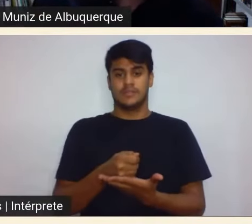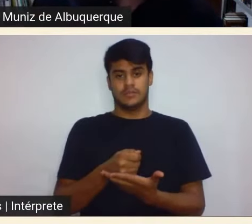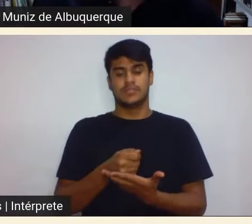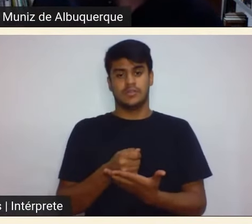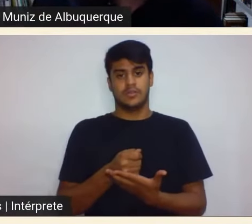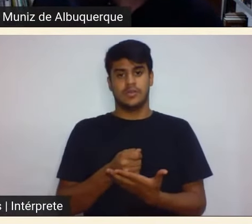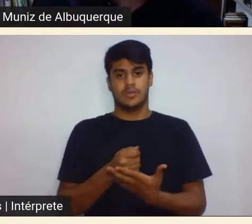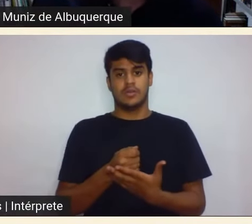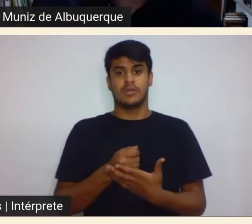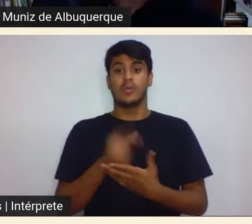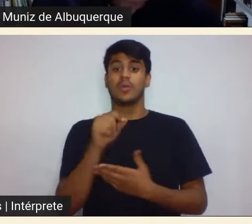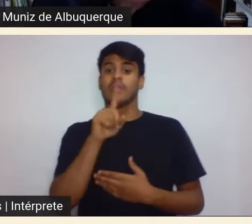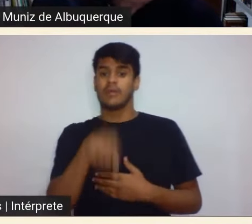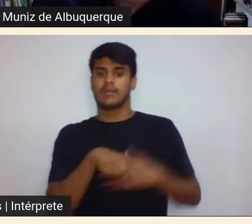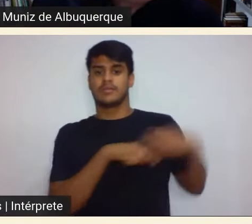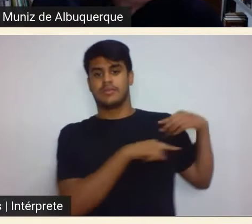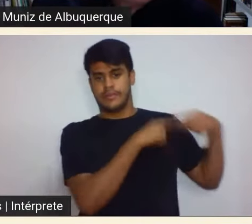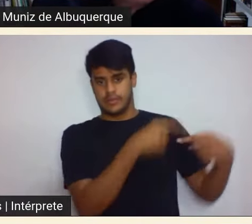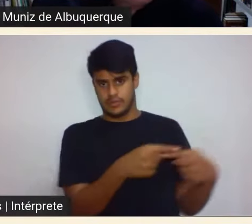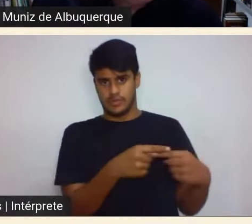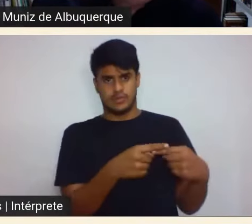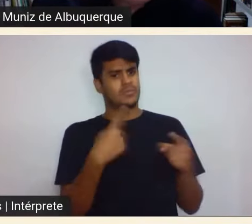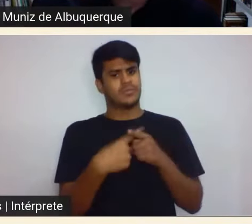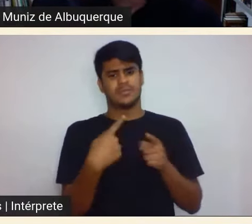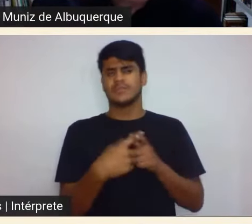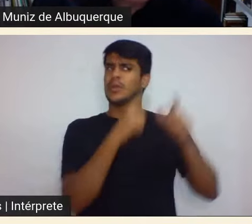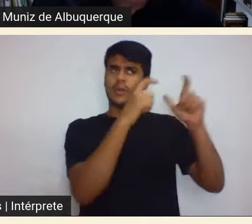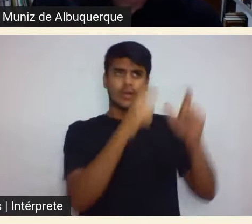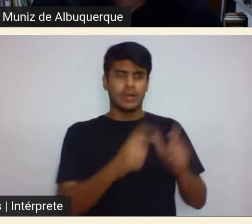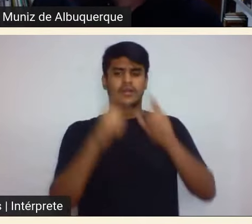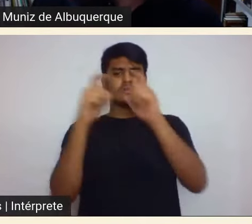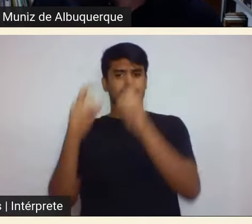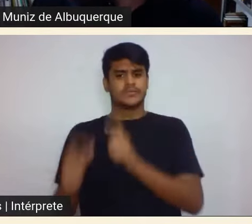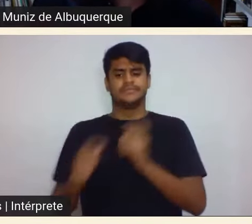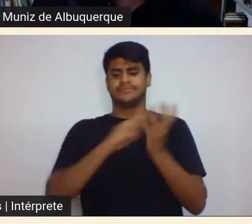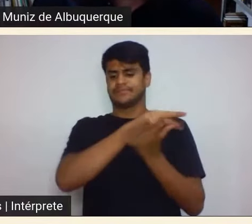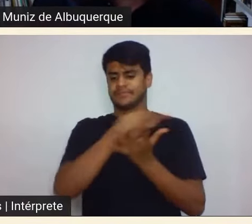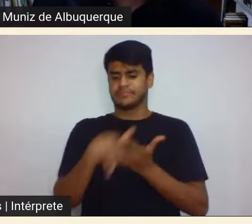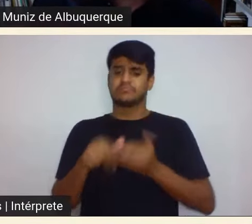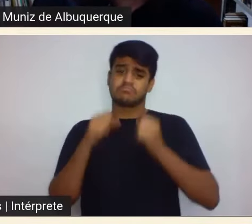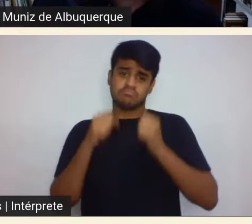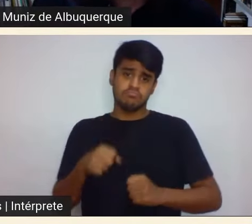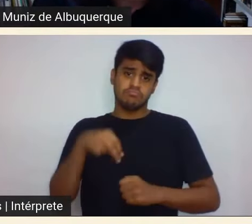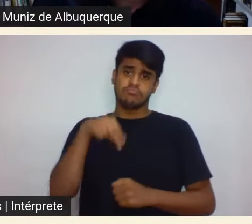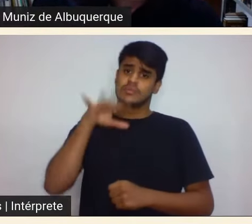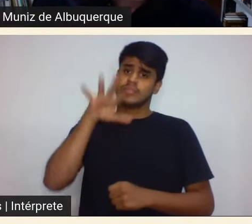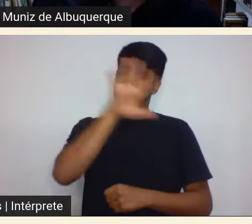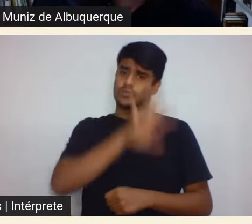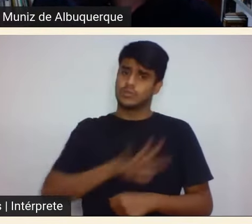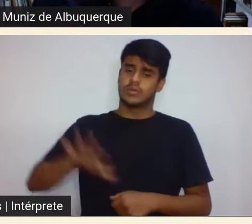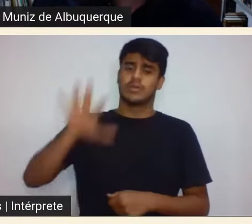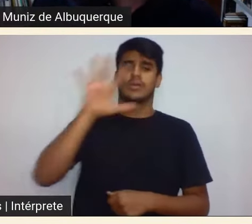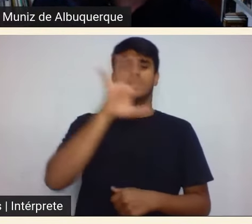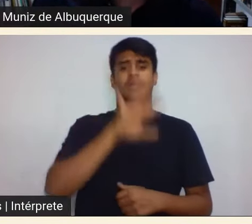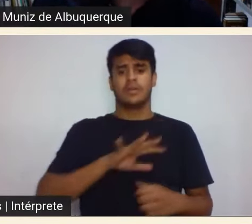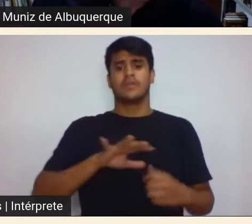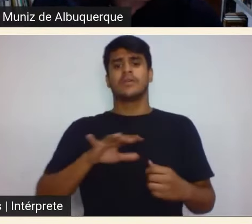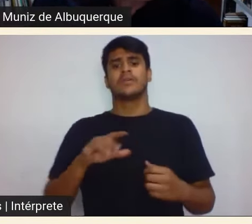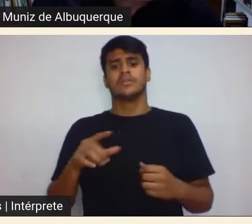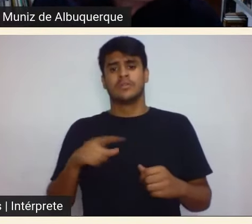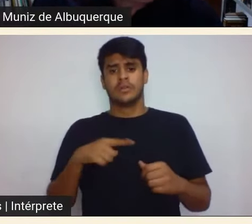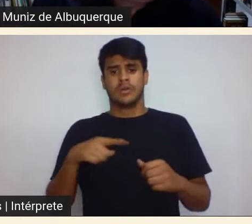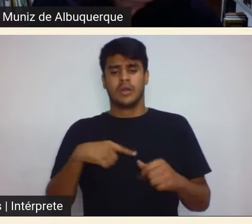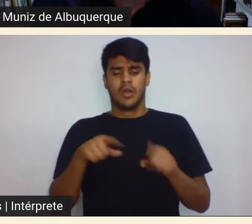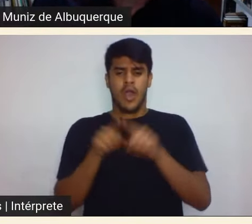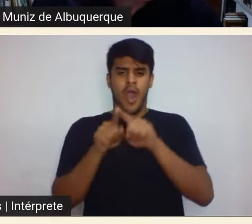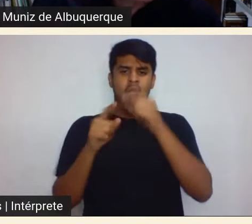que é lido de diferentes lugares. Quer dizer, esse nacional está sendo definido a partir de diferentes